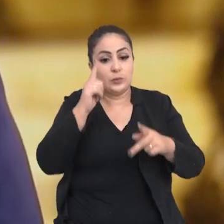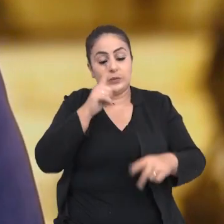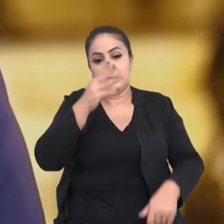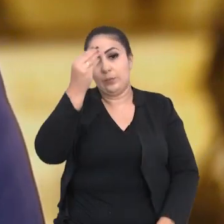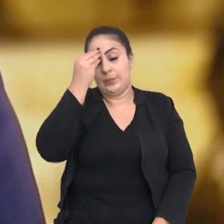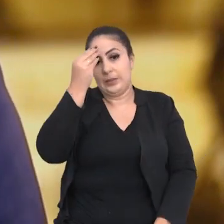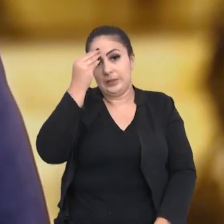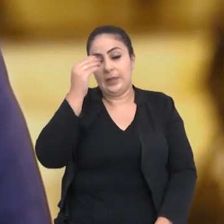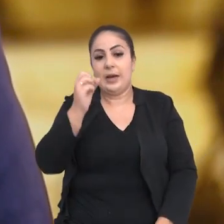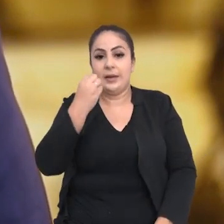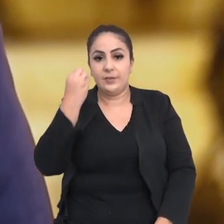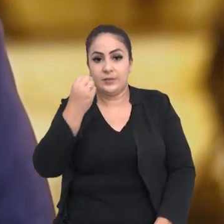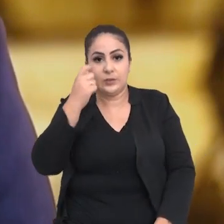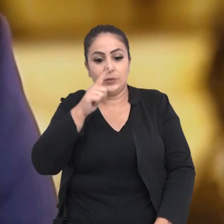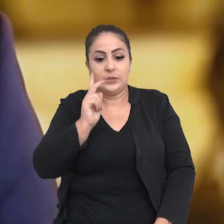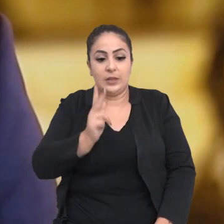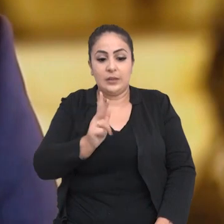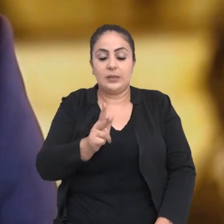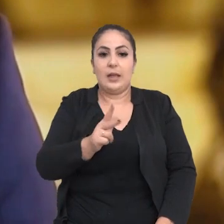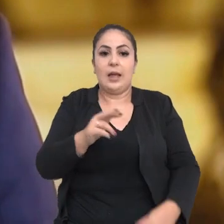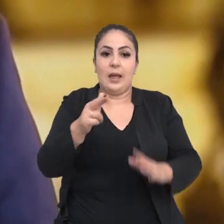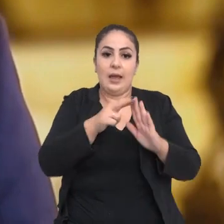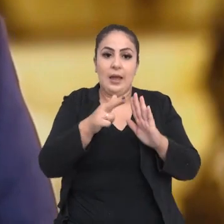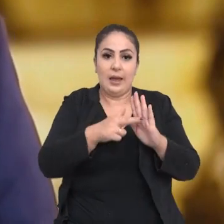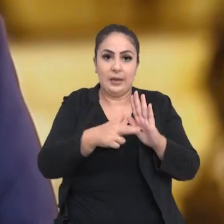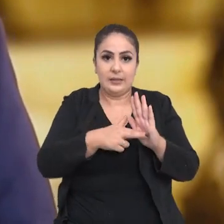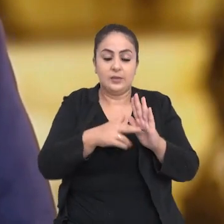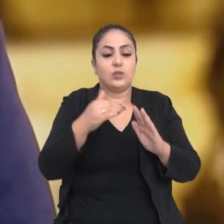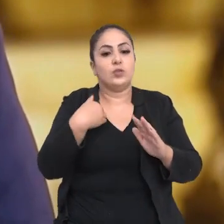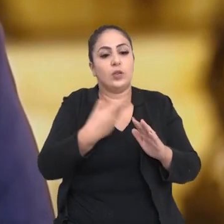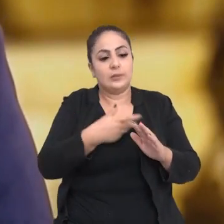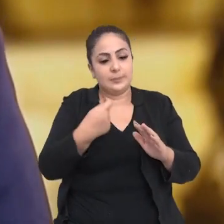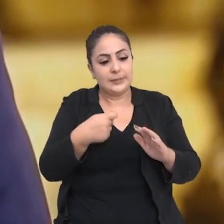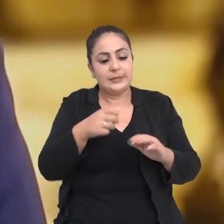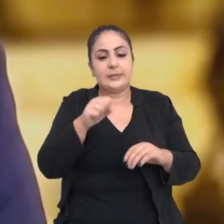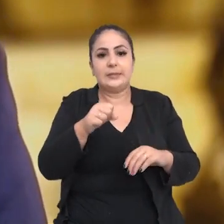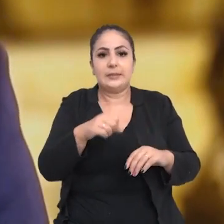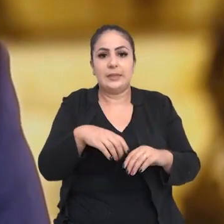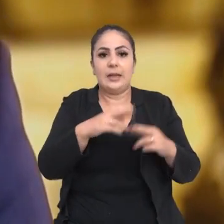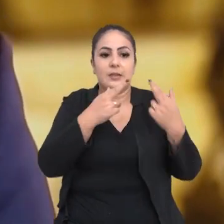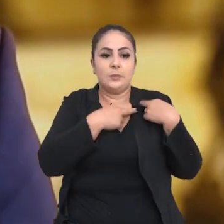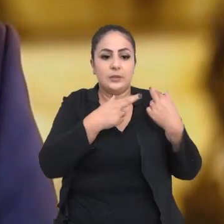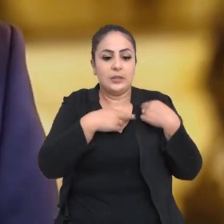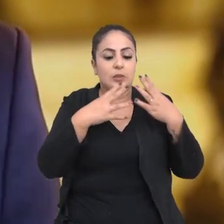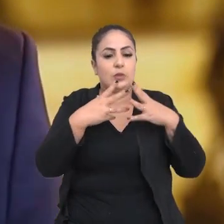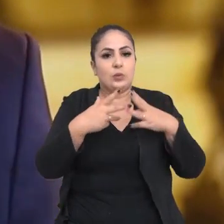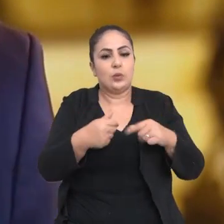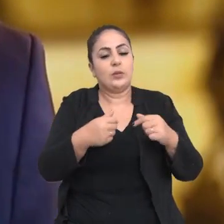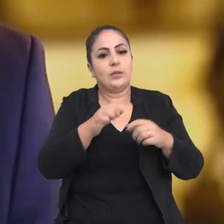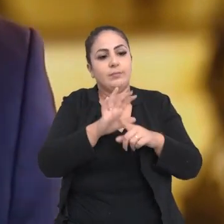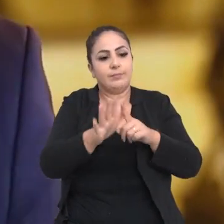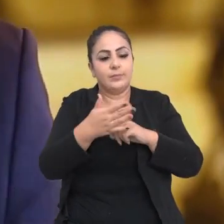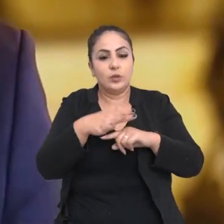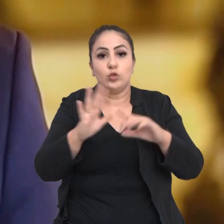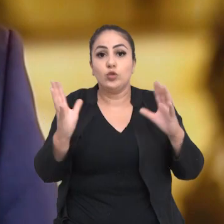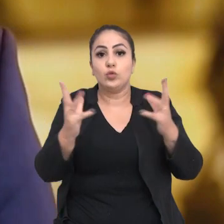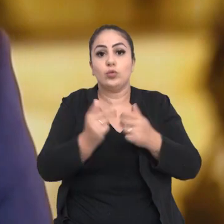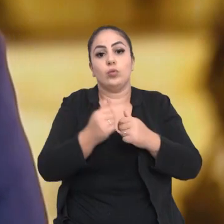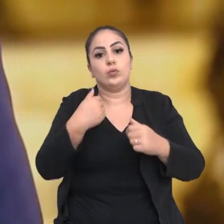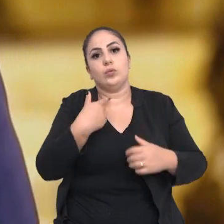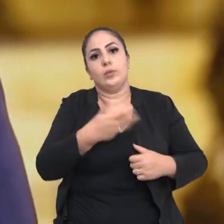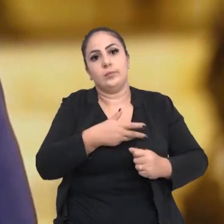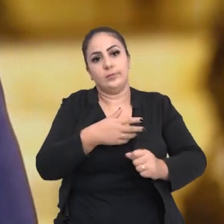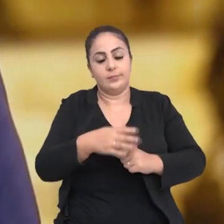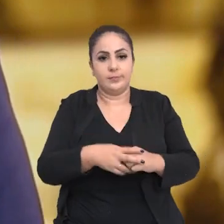a gravidade e seguir as regras. Nós precisamos do bom senso, da responsabilidade, da solidariedade de todos nessa